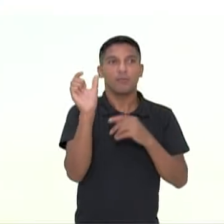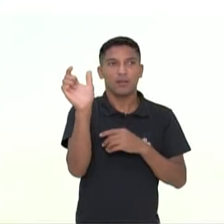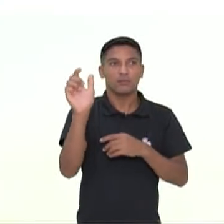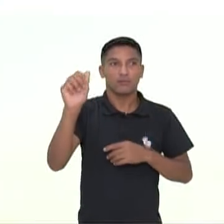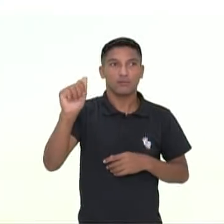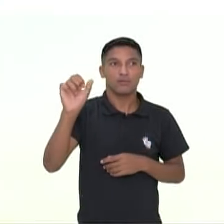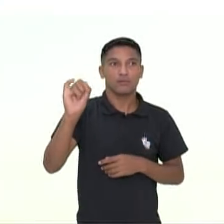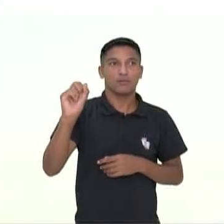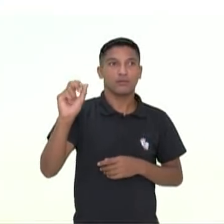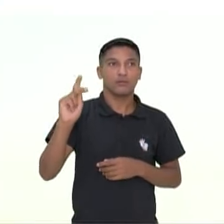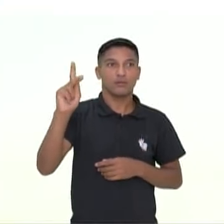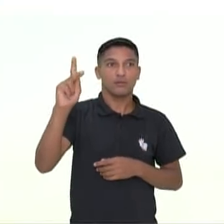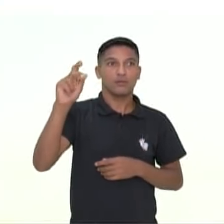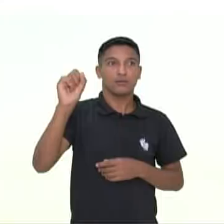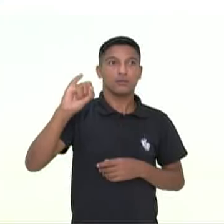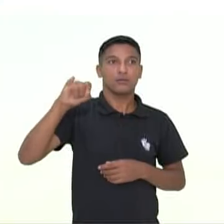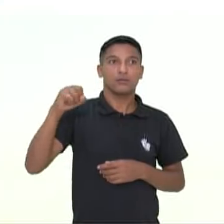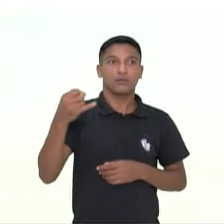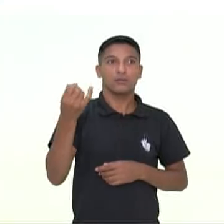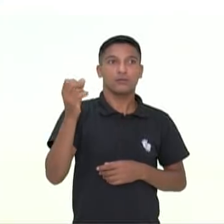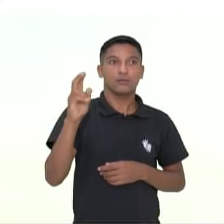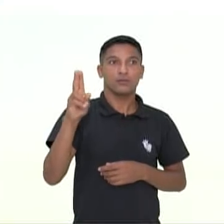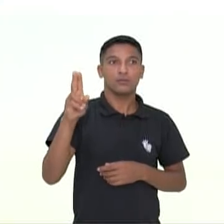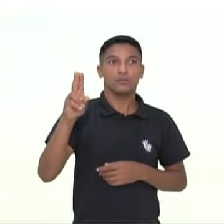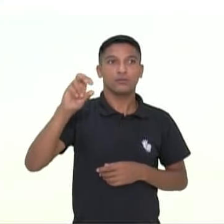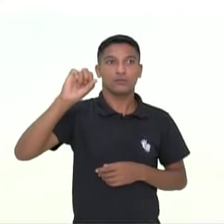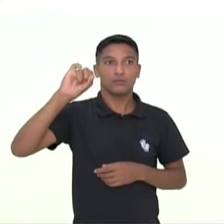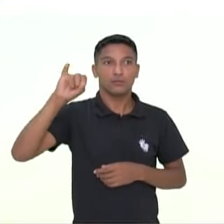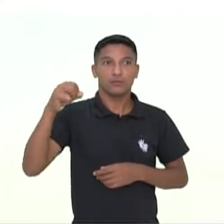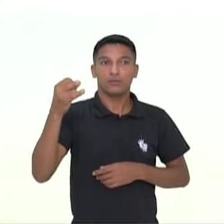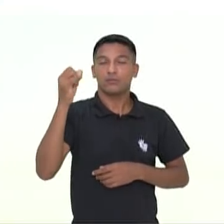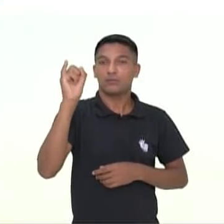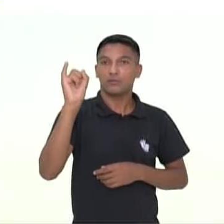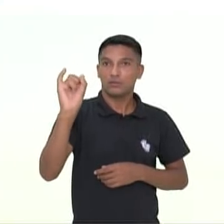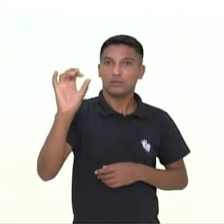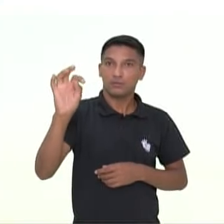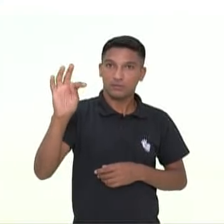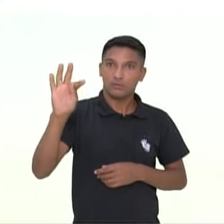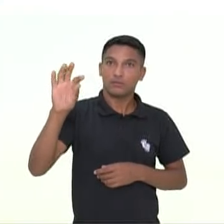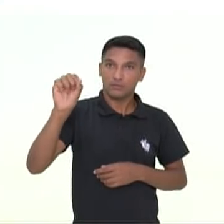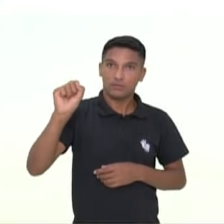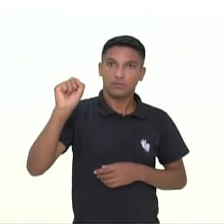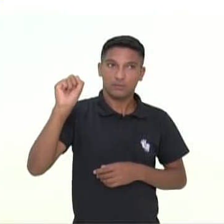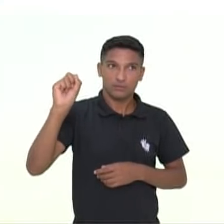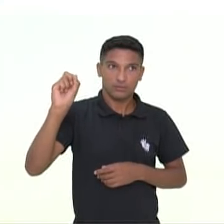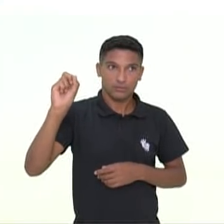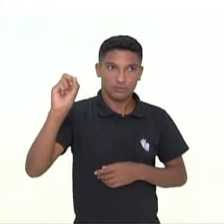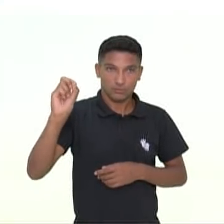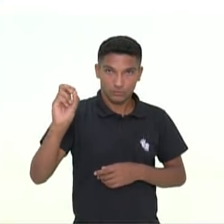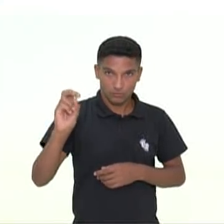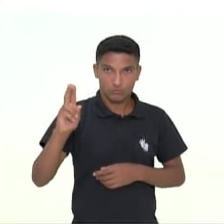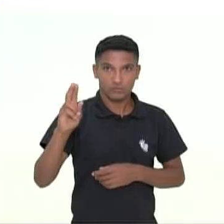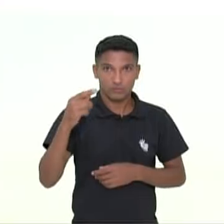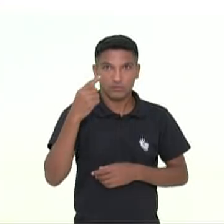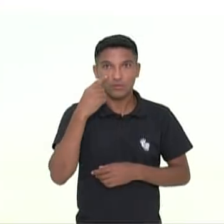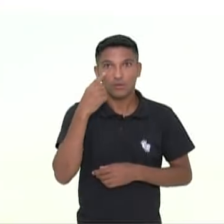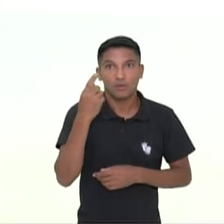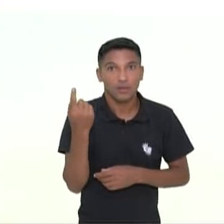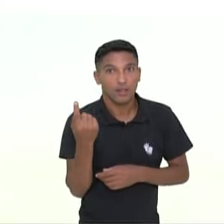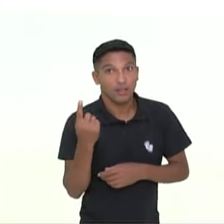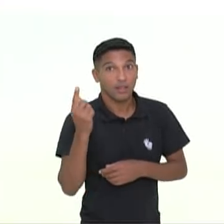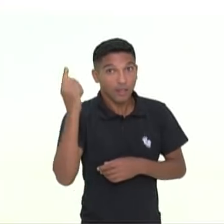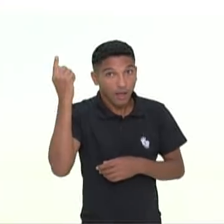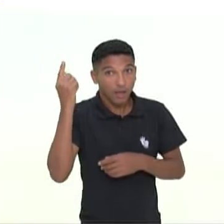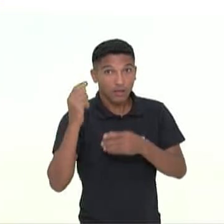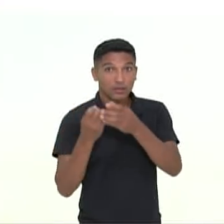criado no século X no Japão feudal. Em 1942, olha só, a gente já deu um pulo, né? Lá